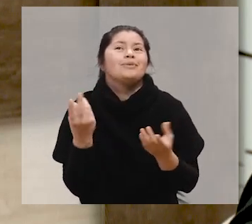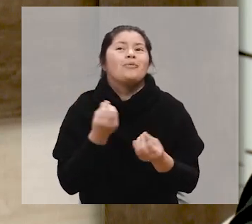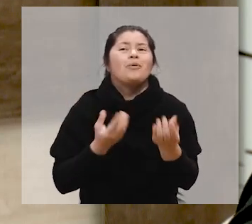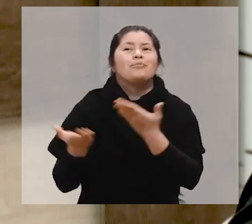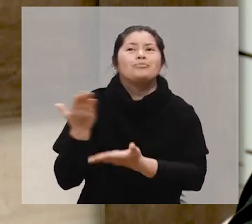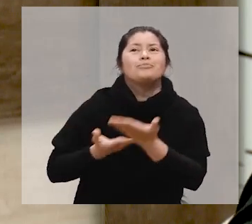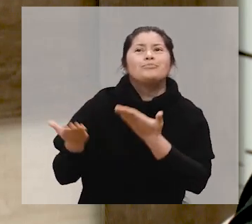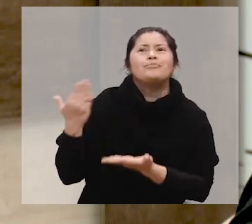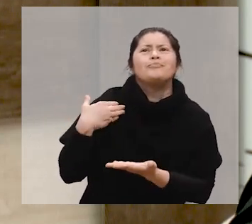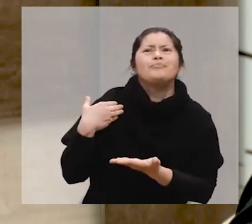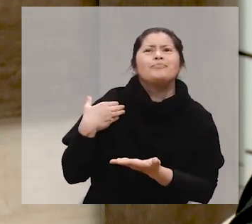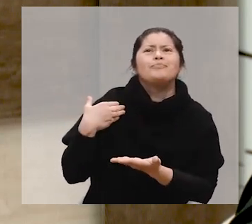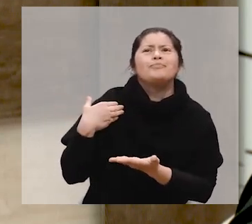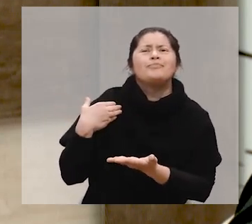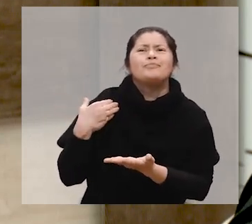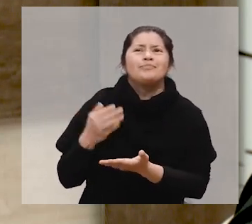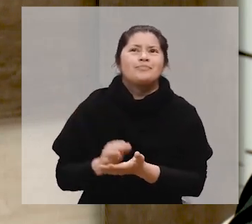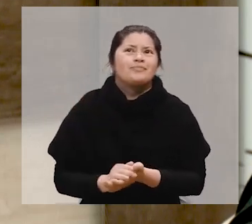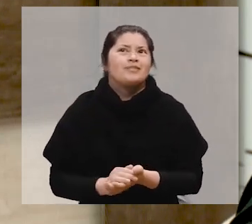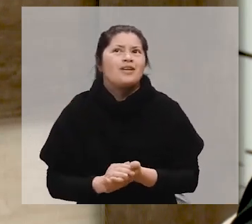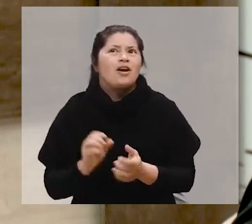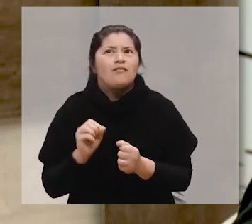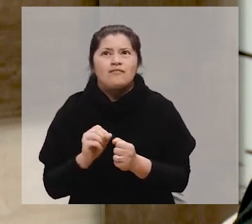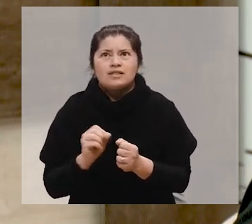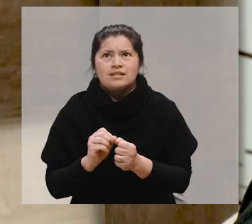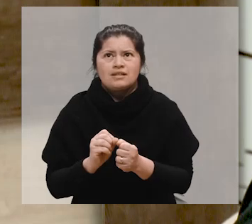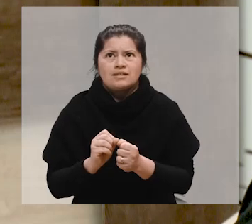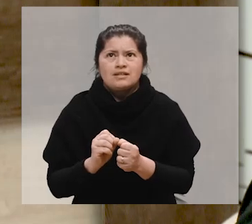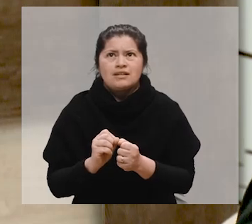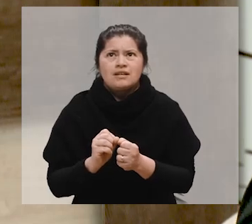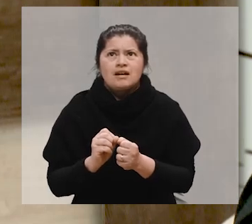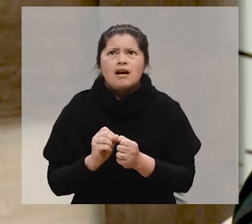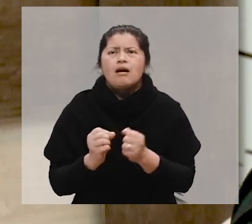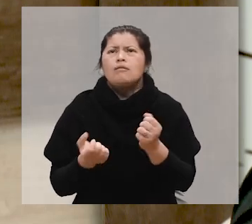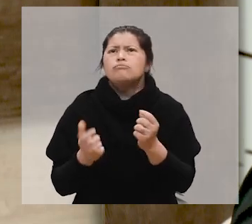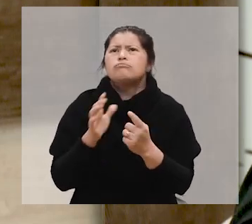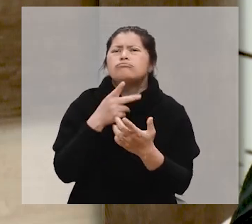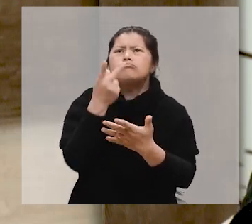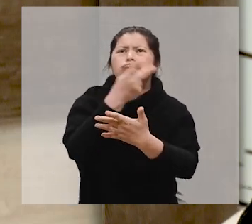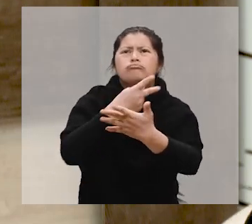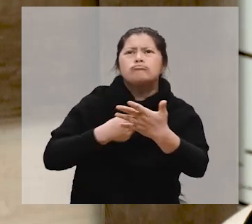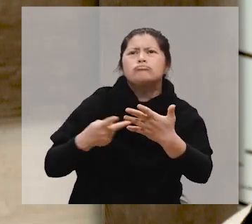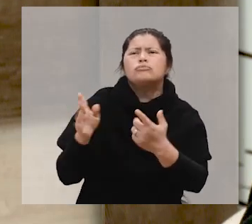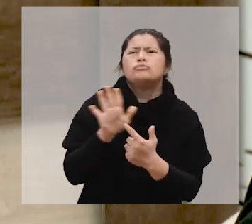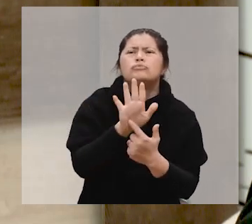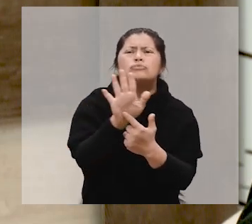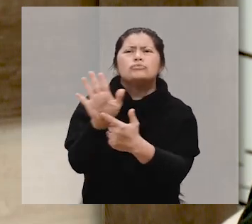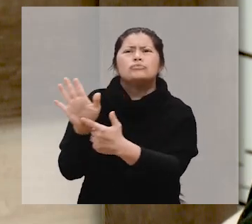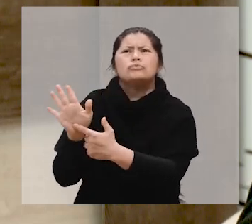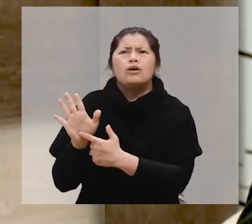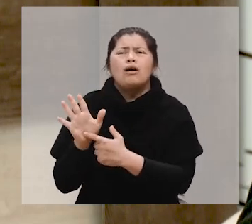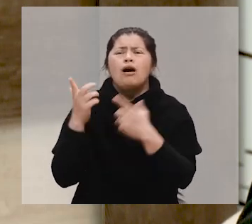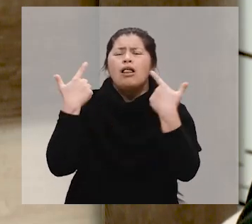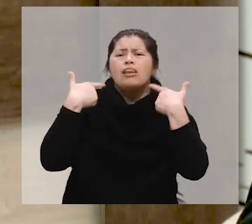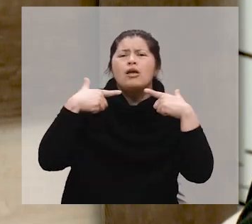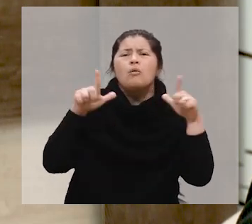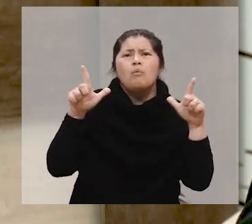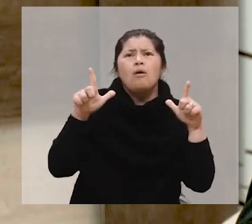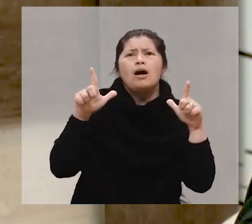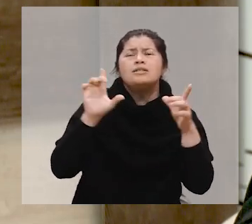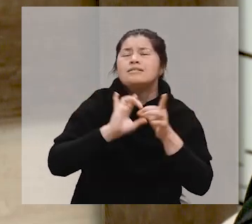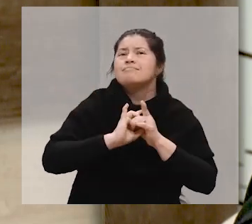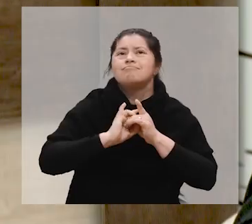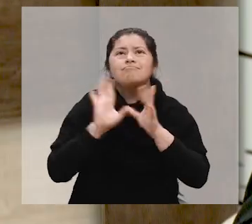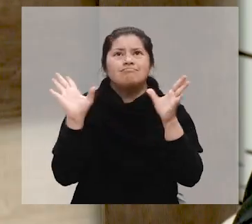o Hernani aqui, no sentido de fato, fazer. Eu sempre digo, a ilustração ela é uma